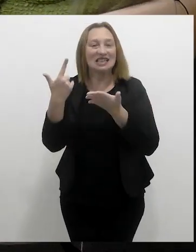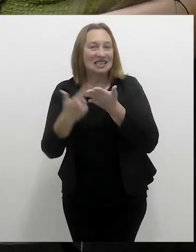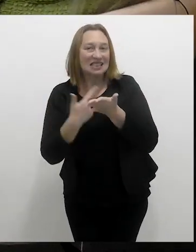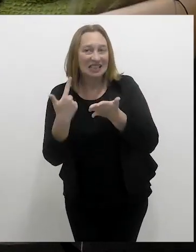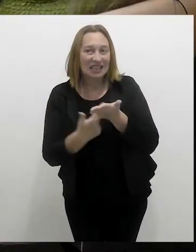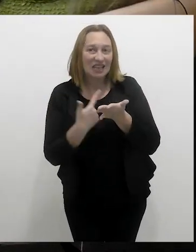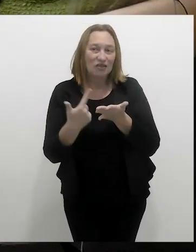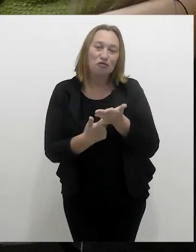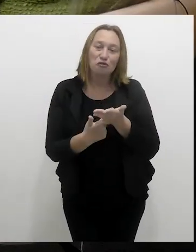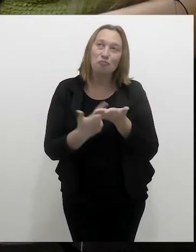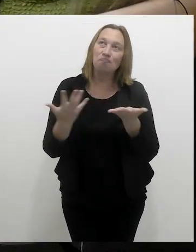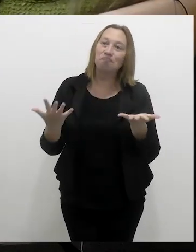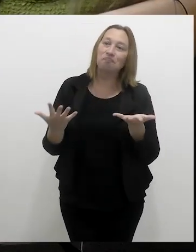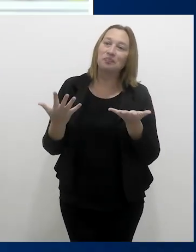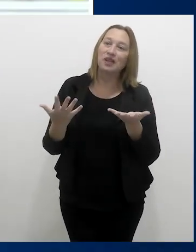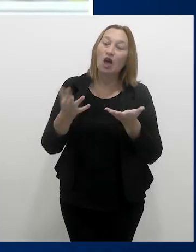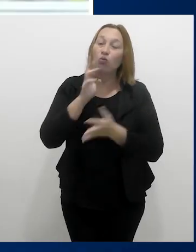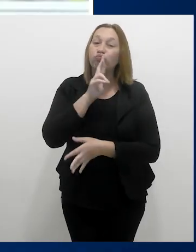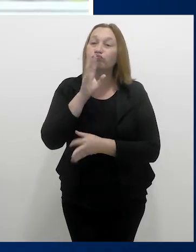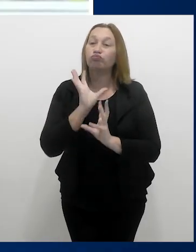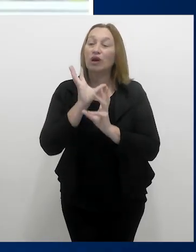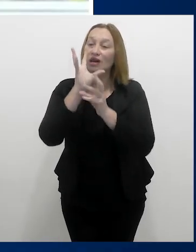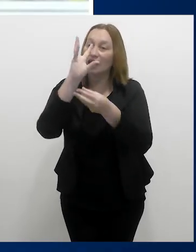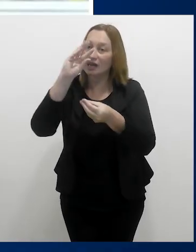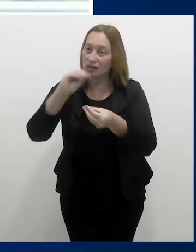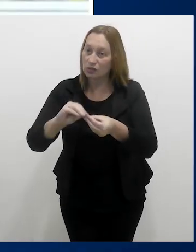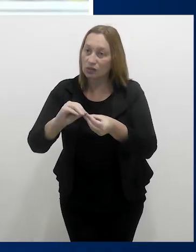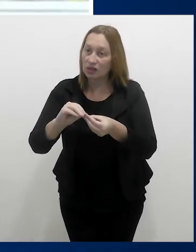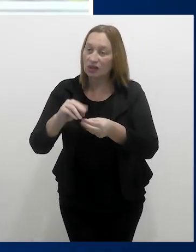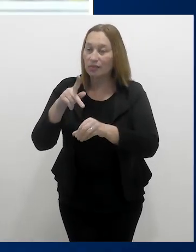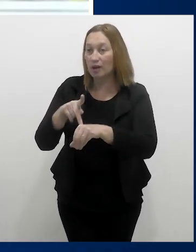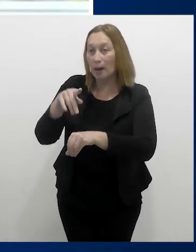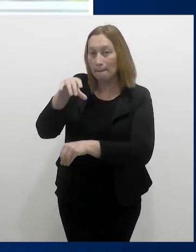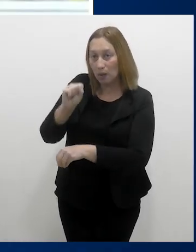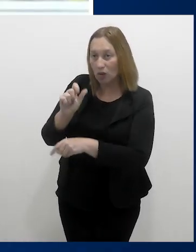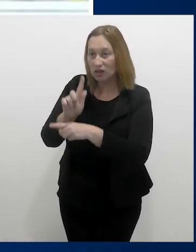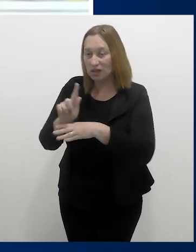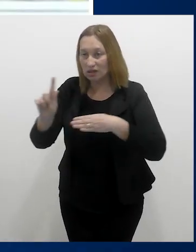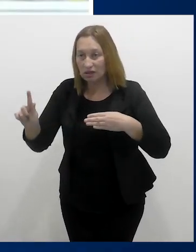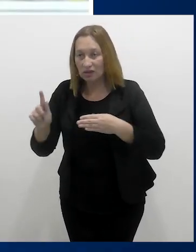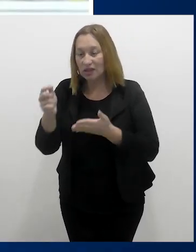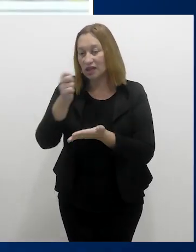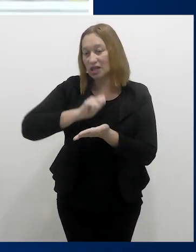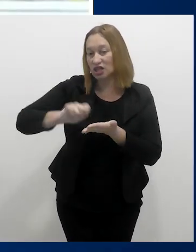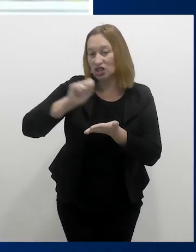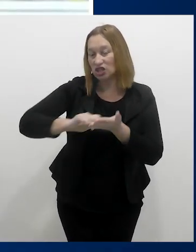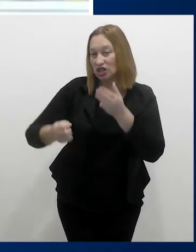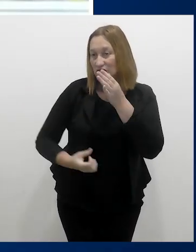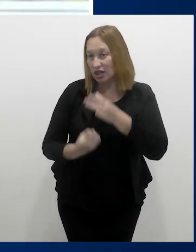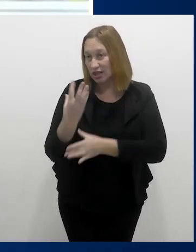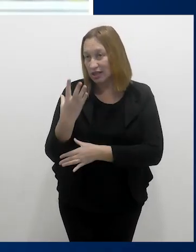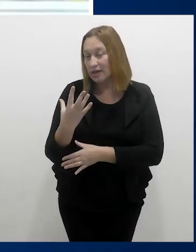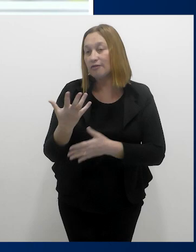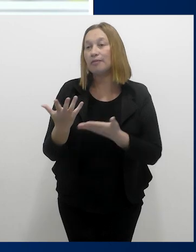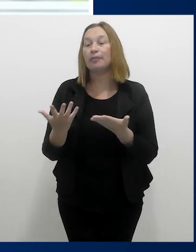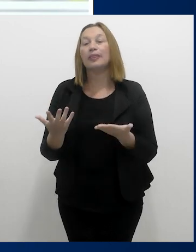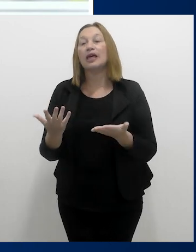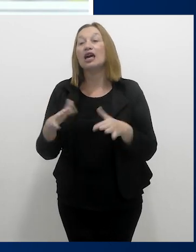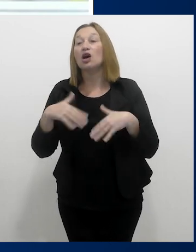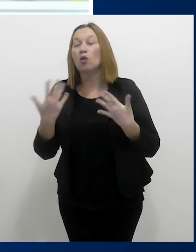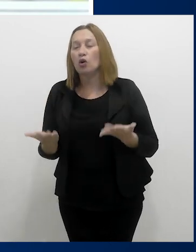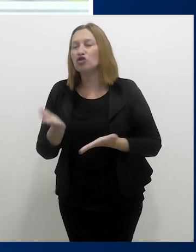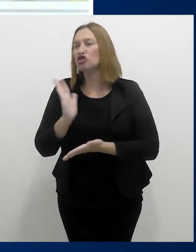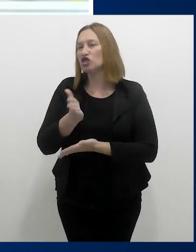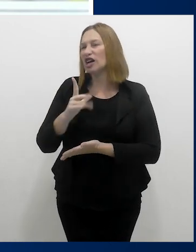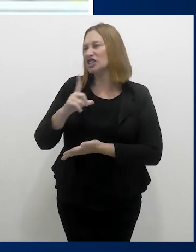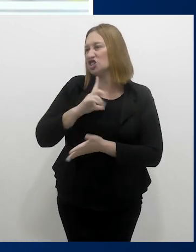esse livro, ele é o resultado, né, da minha pós-graduação em escrita criativa, e